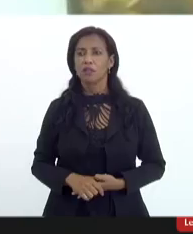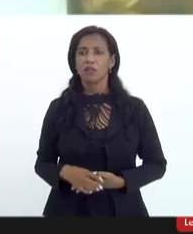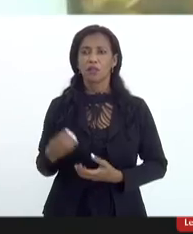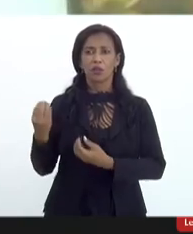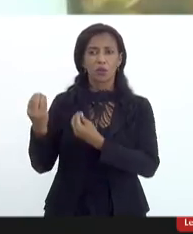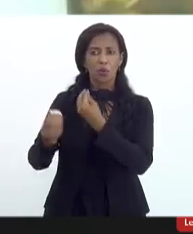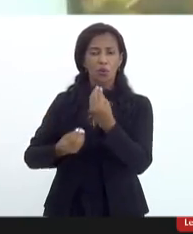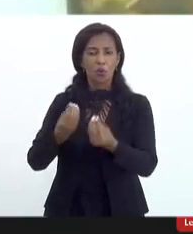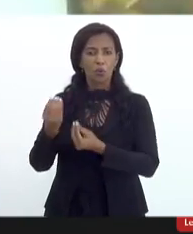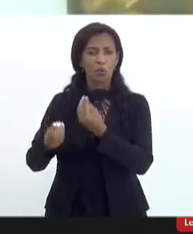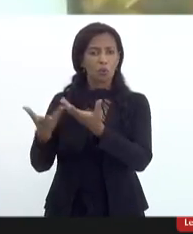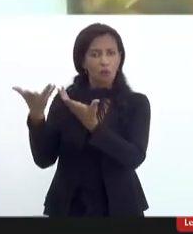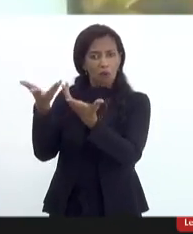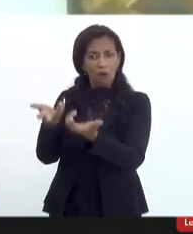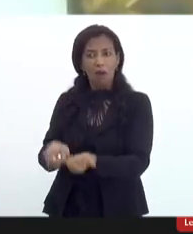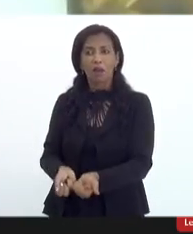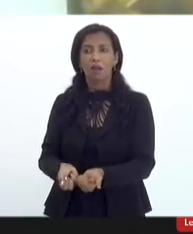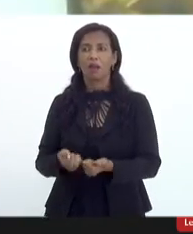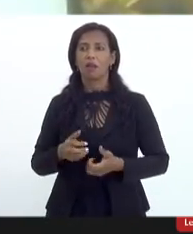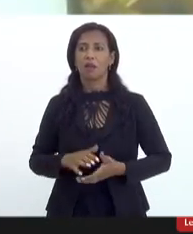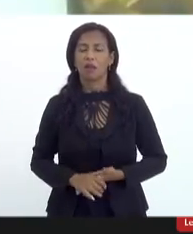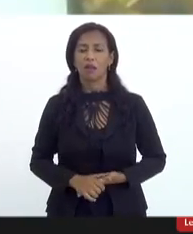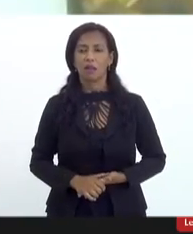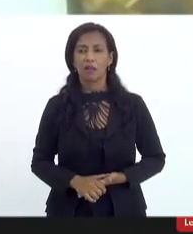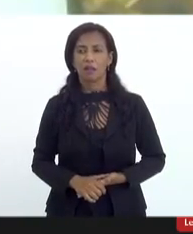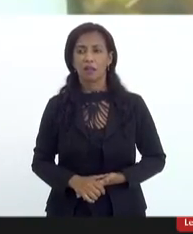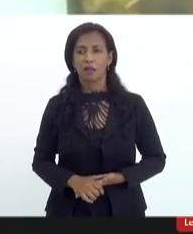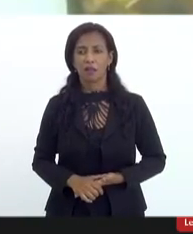Como permitimos que